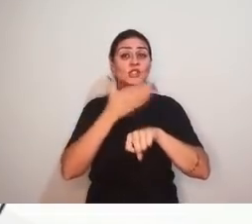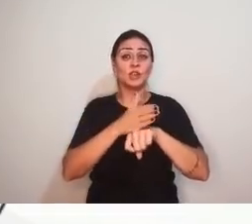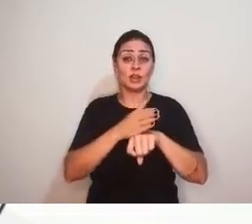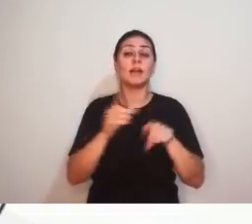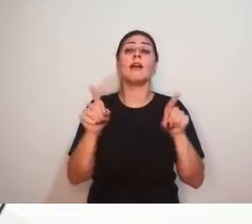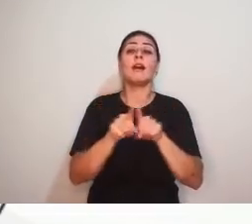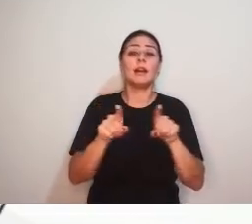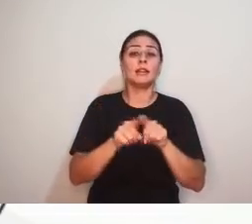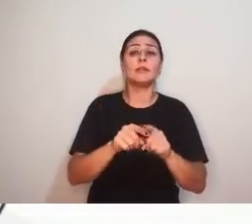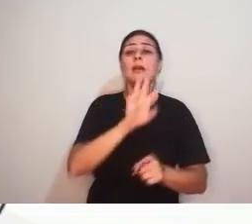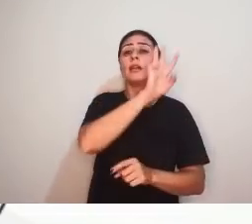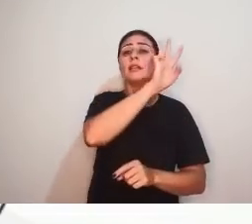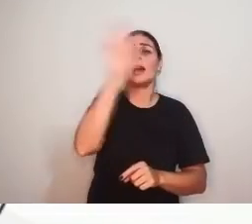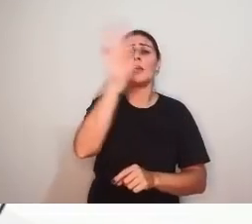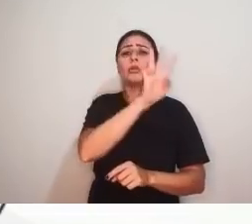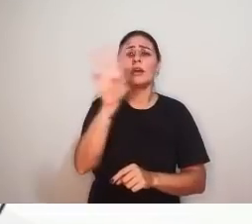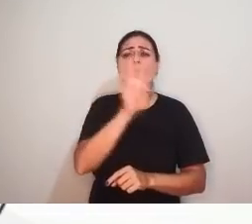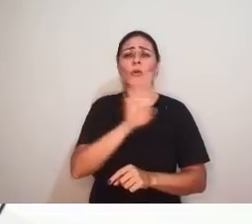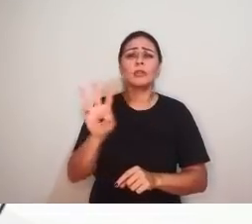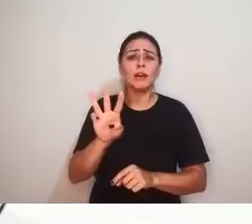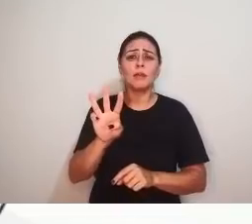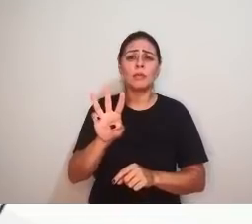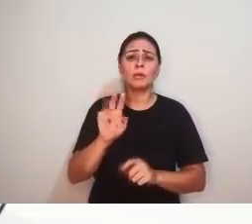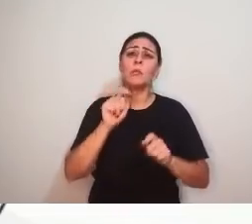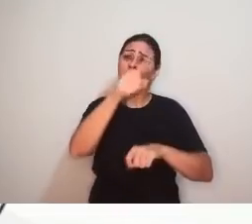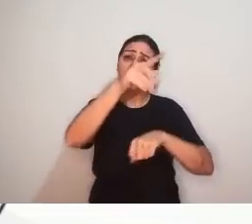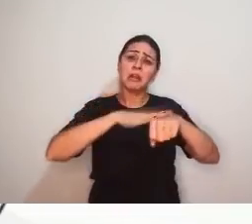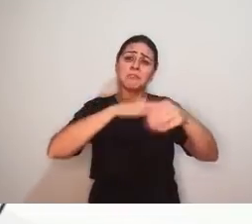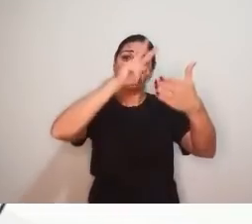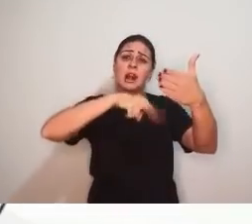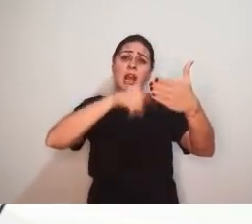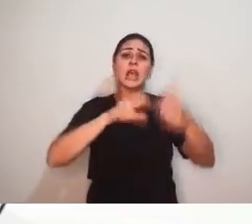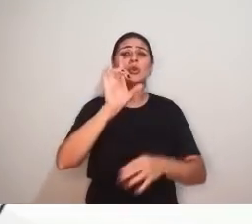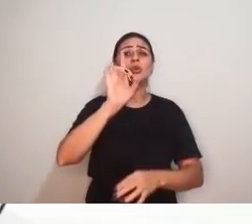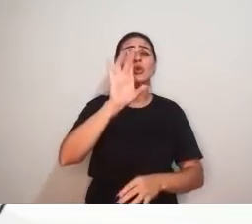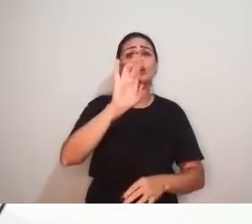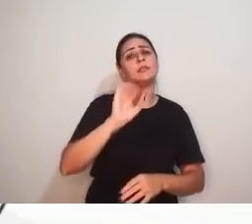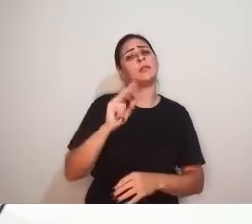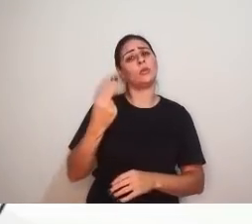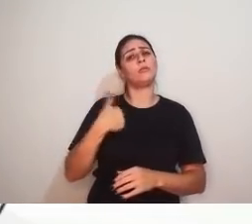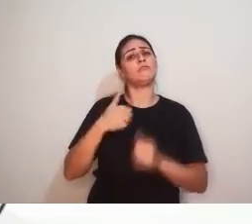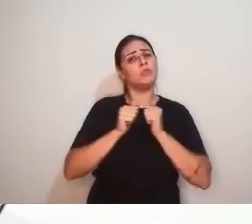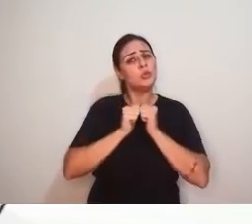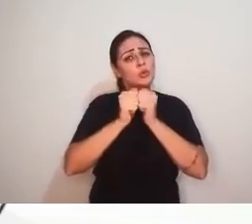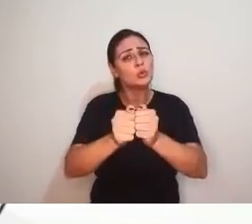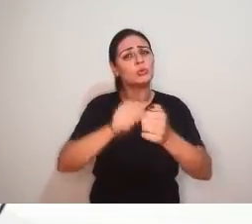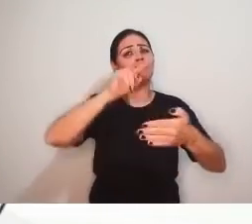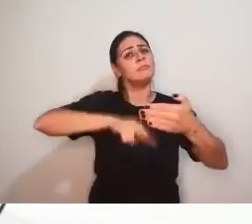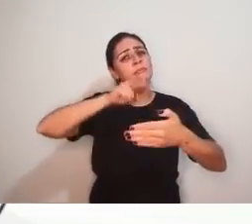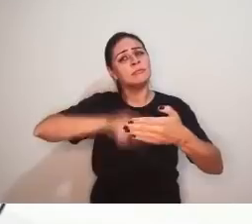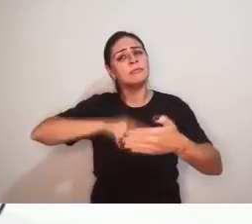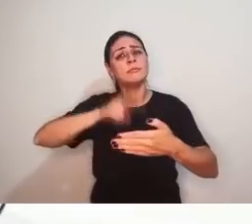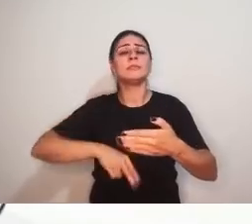e rapidamente separar os links para que ele faça a leitura, ou eu fazer a condução de leitura guiada, né,